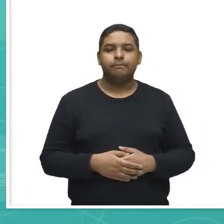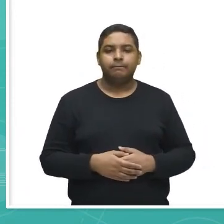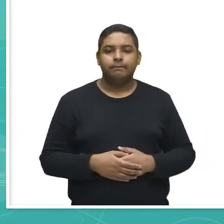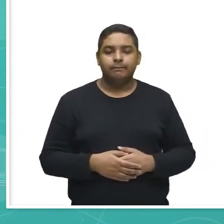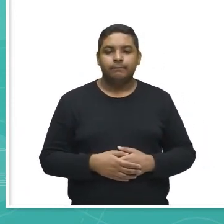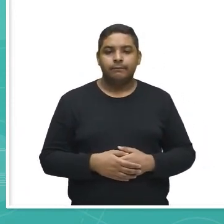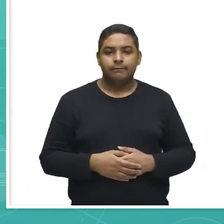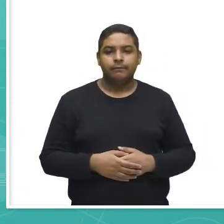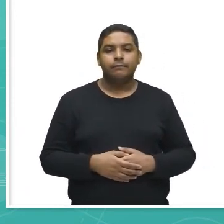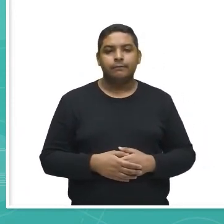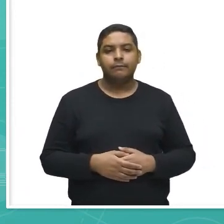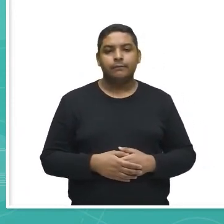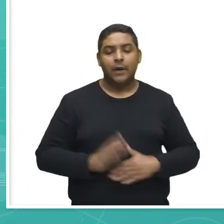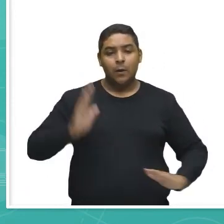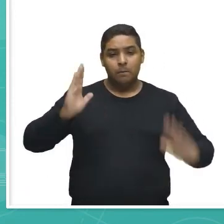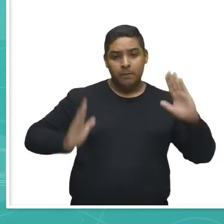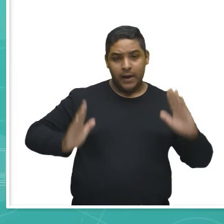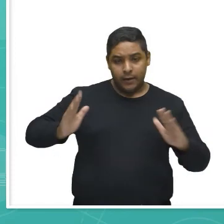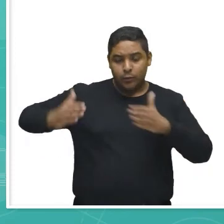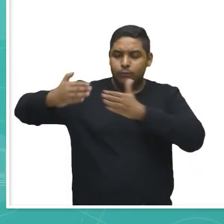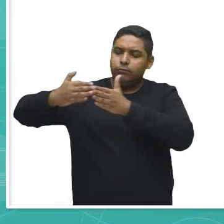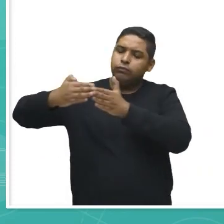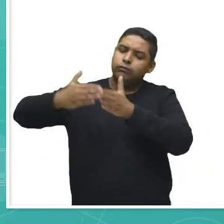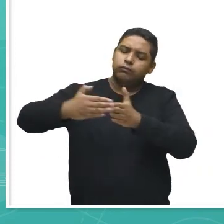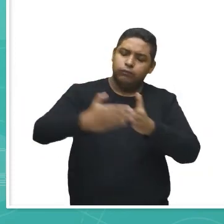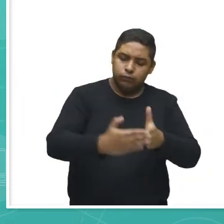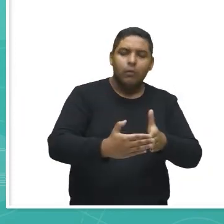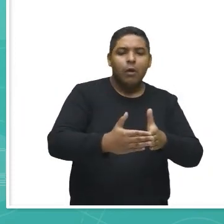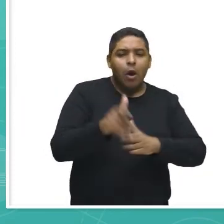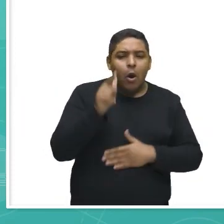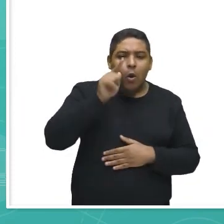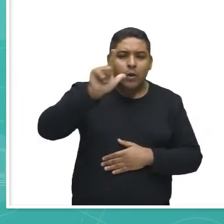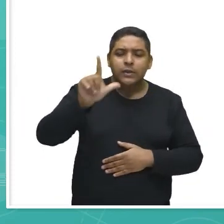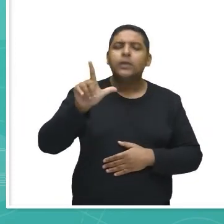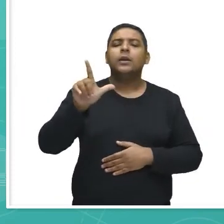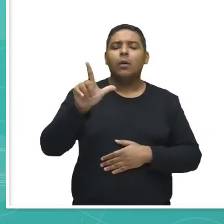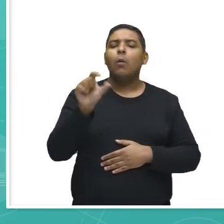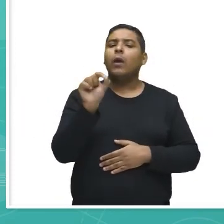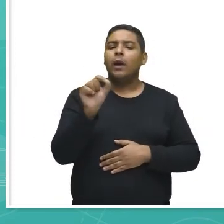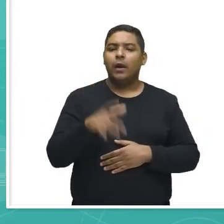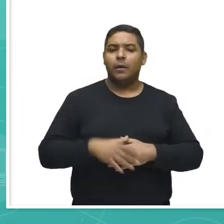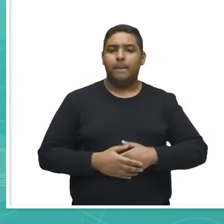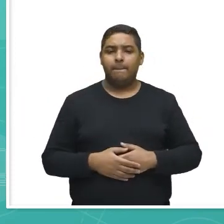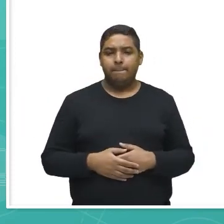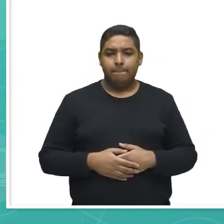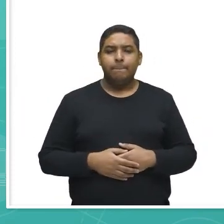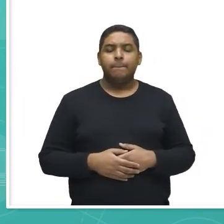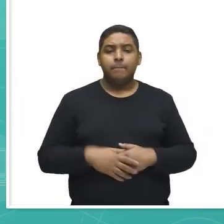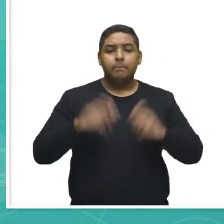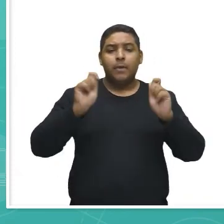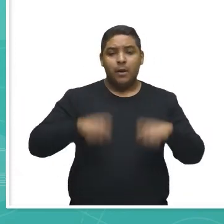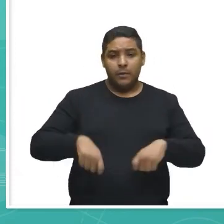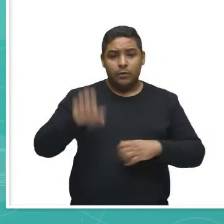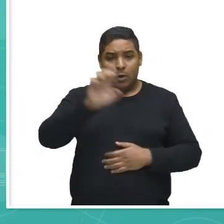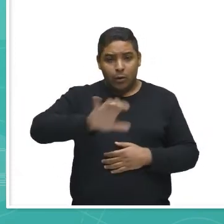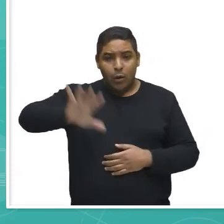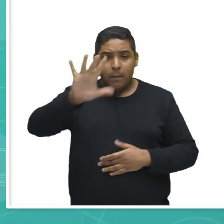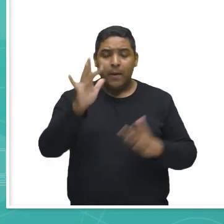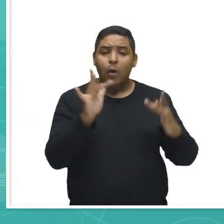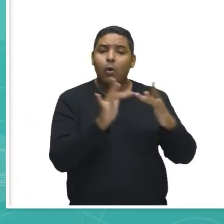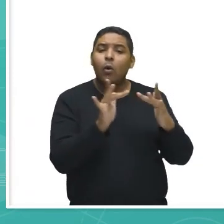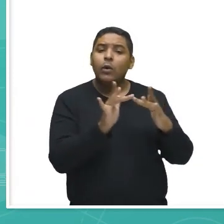expansão marítima, que se alcançou aí o marco que permitia aos europeus, né, ter contato